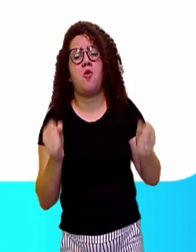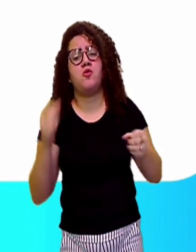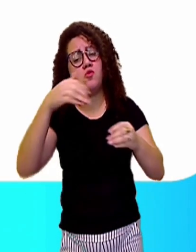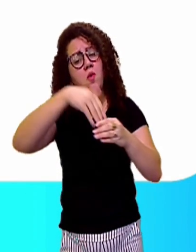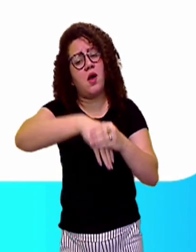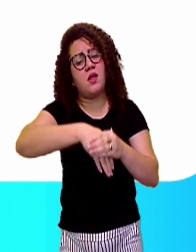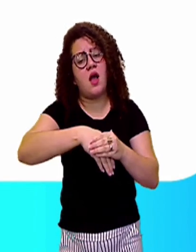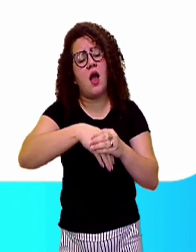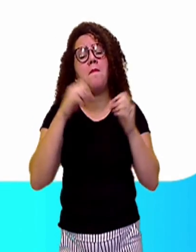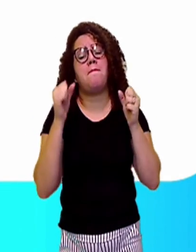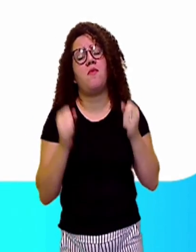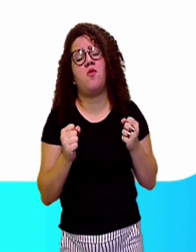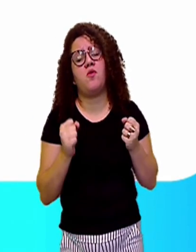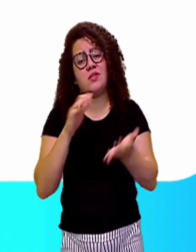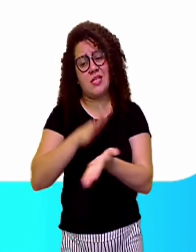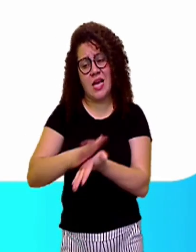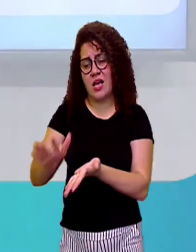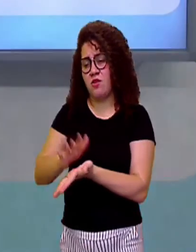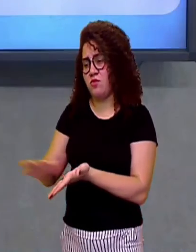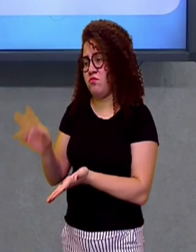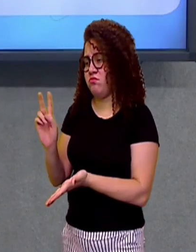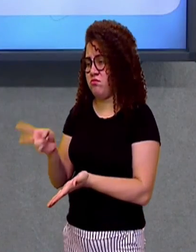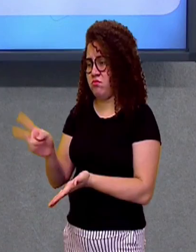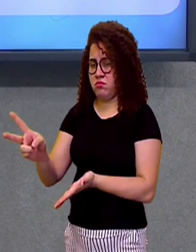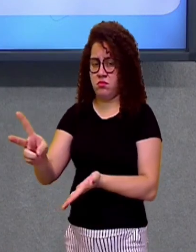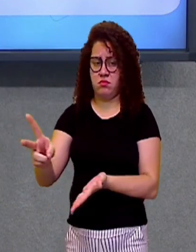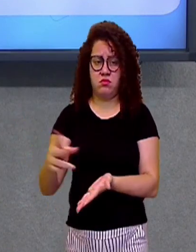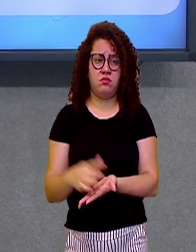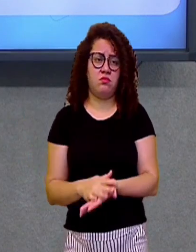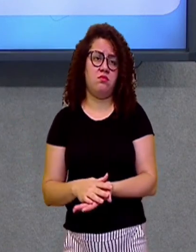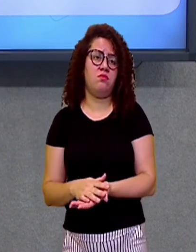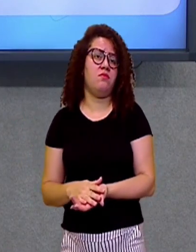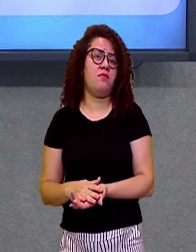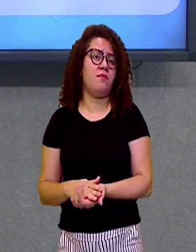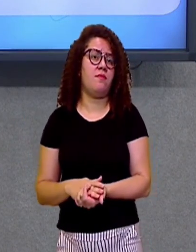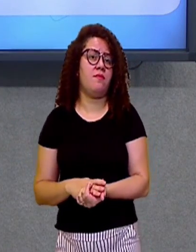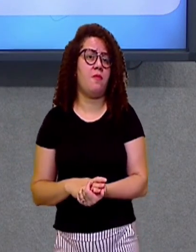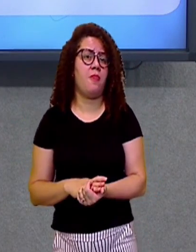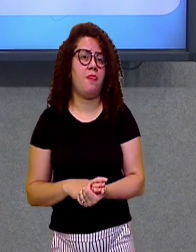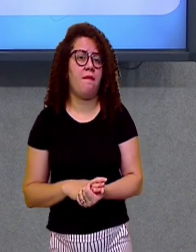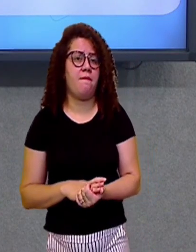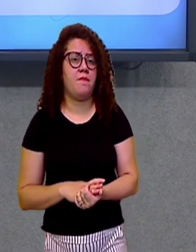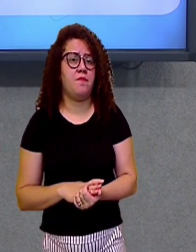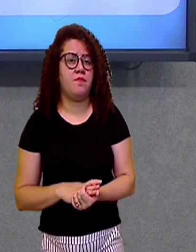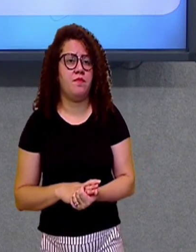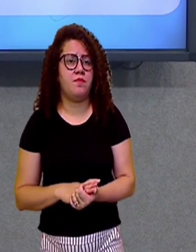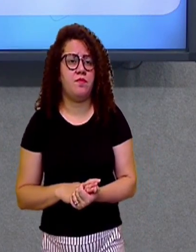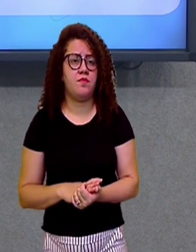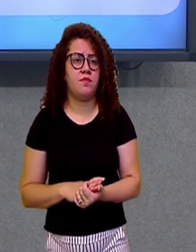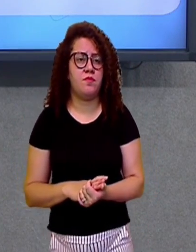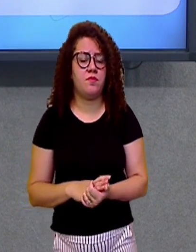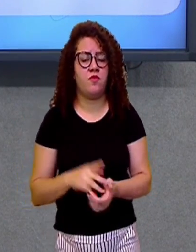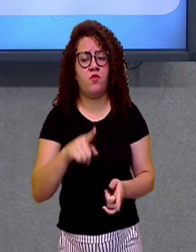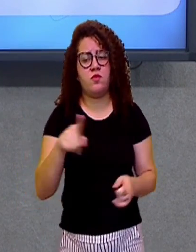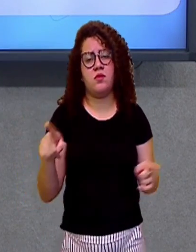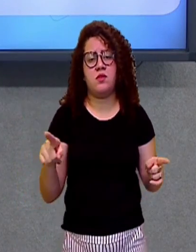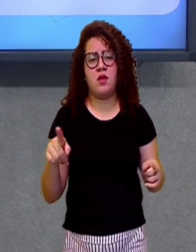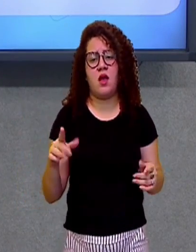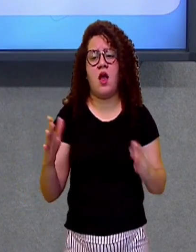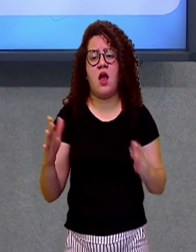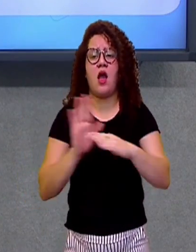economizar ou eu posso gastar, continuar gastando, né? É uma forma somente mesmo